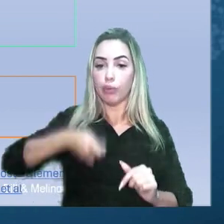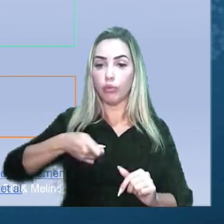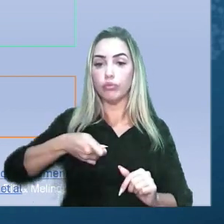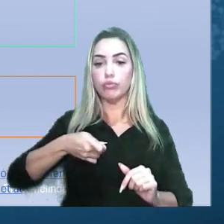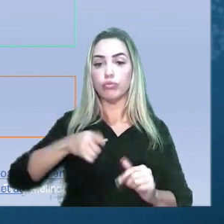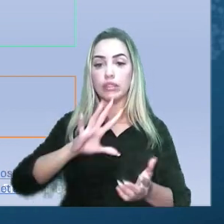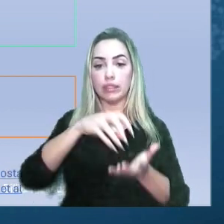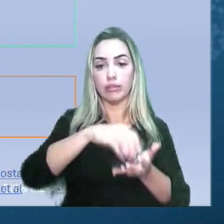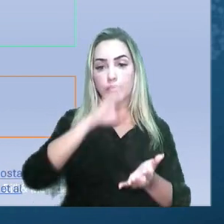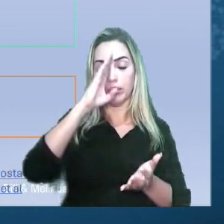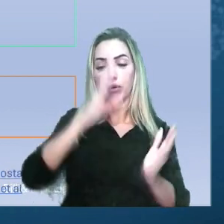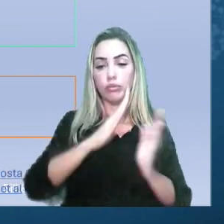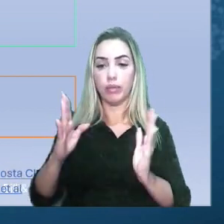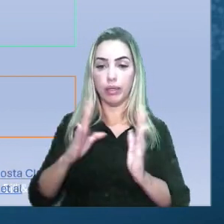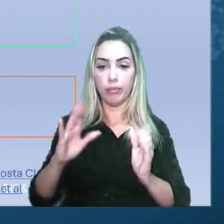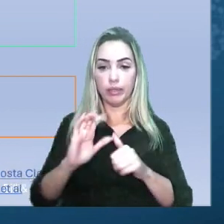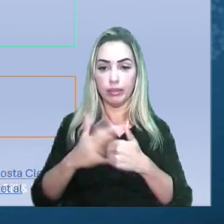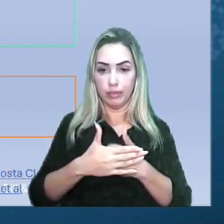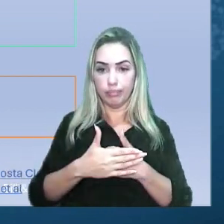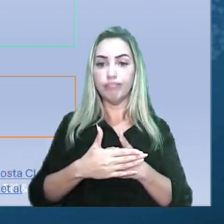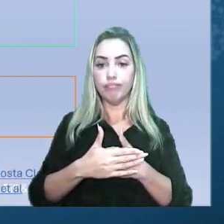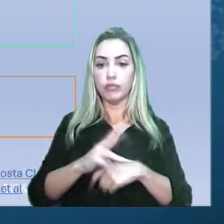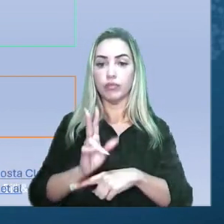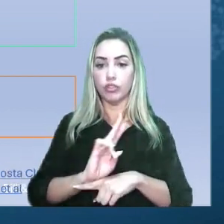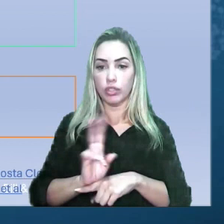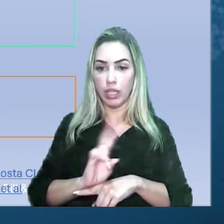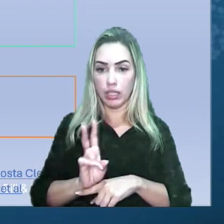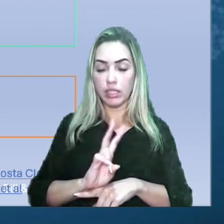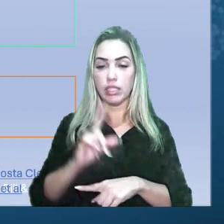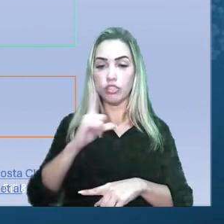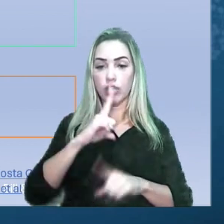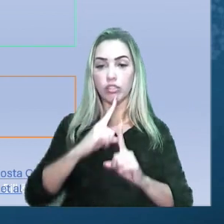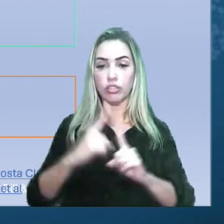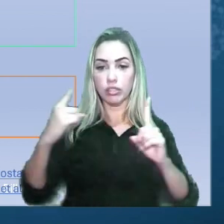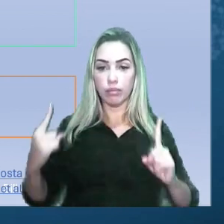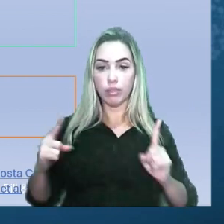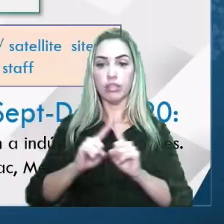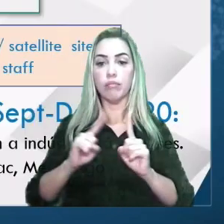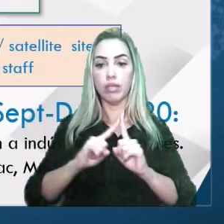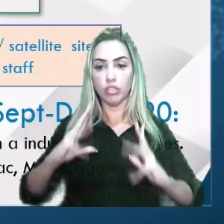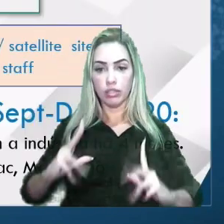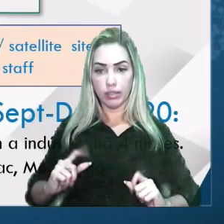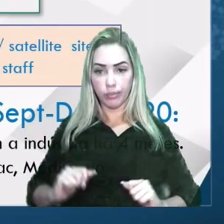centros durante a pandemia, né? A vigilância, além de distanciamento e higienização.